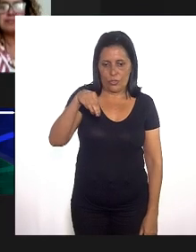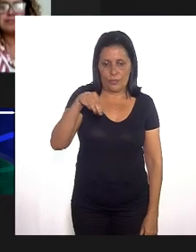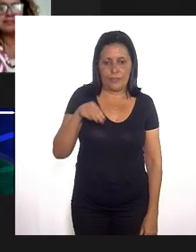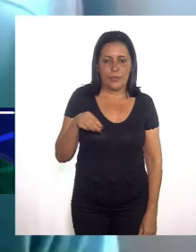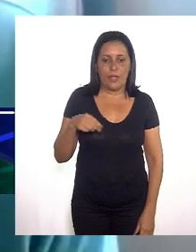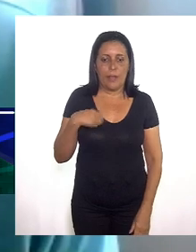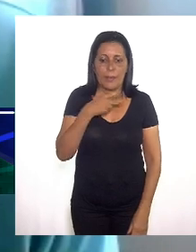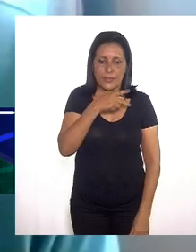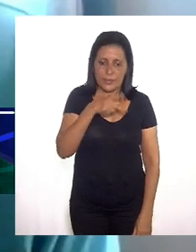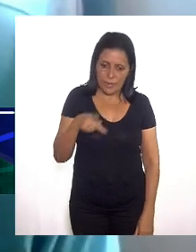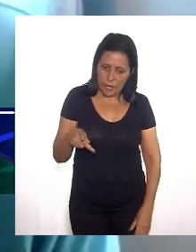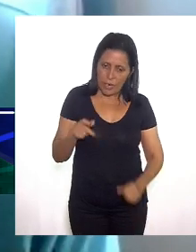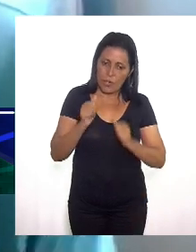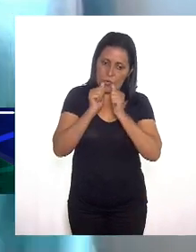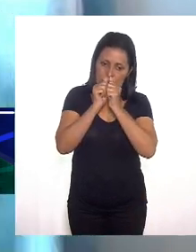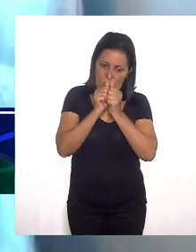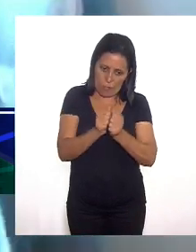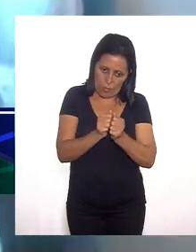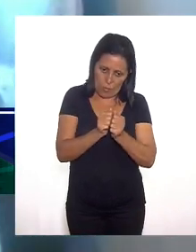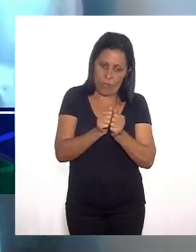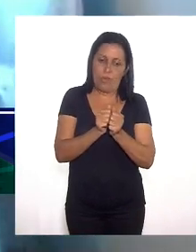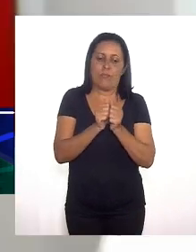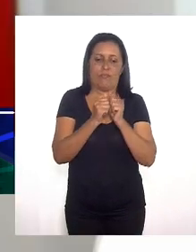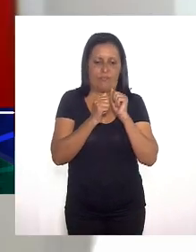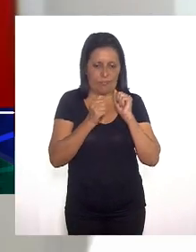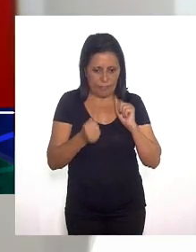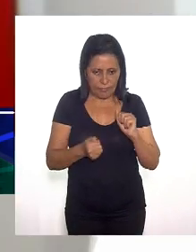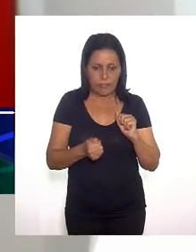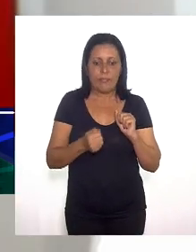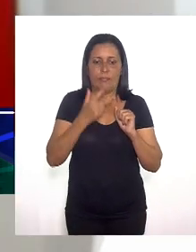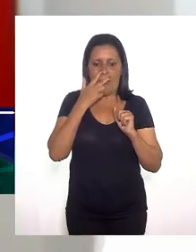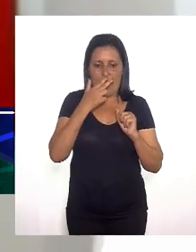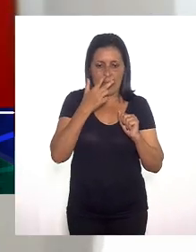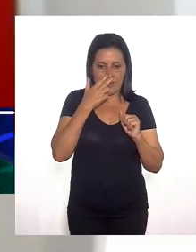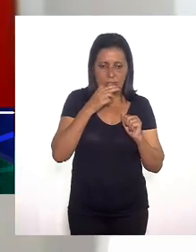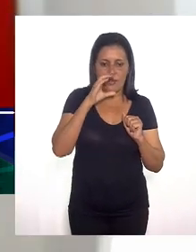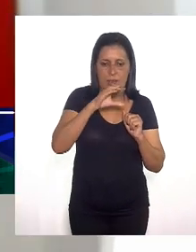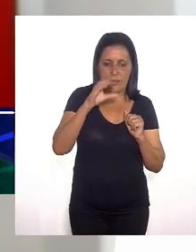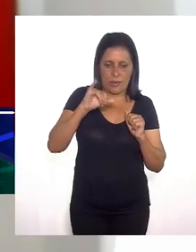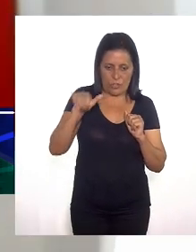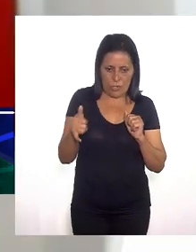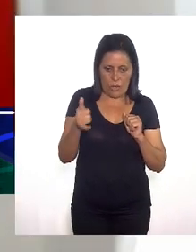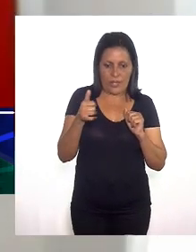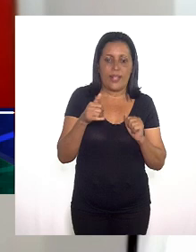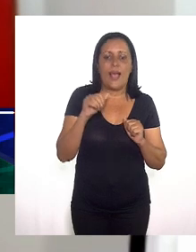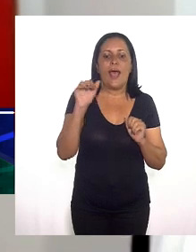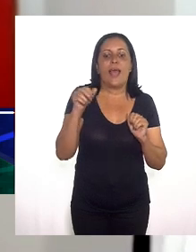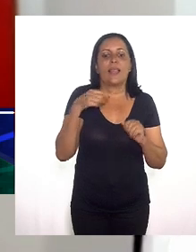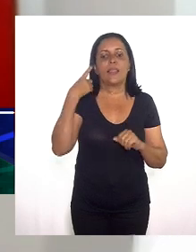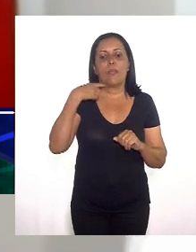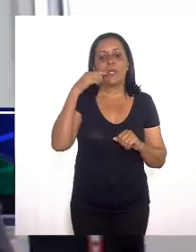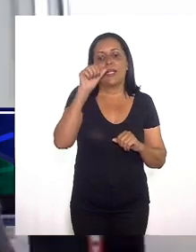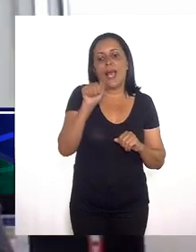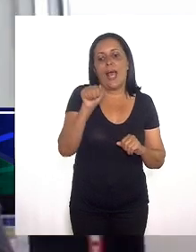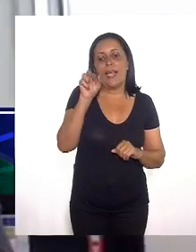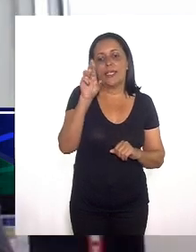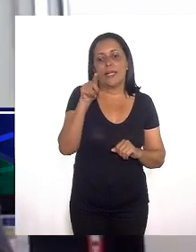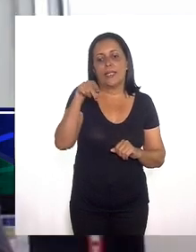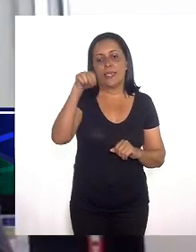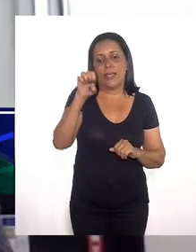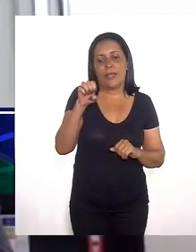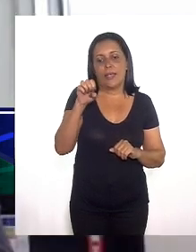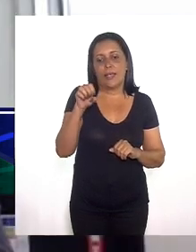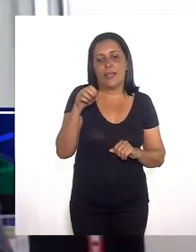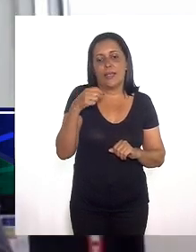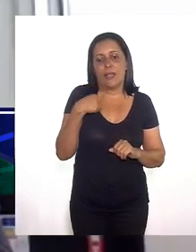Presidente, acompanho o parecer da CCJ. Pela Comissão de Direitos Humanos e Cidadania, deputada Dani Monteiro. Senhor presidente,